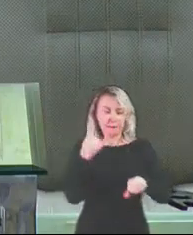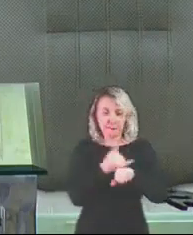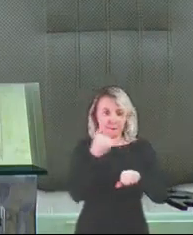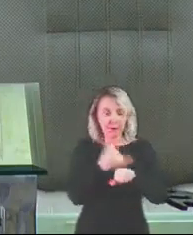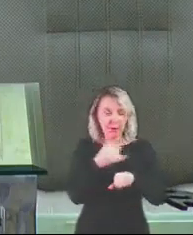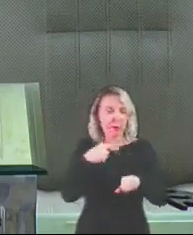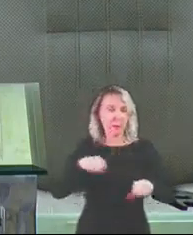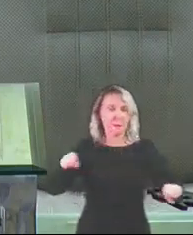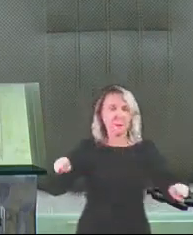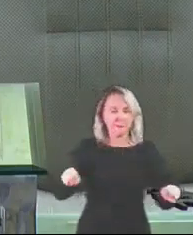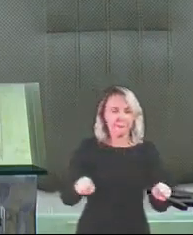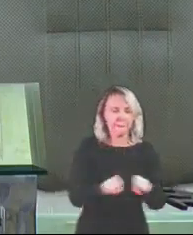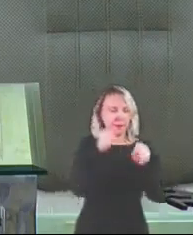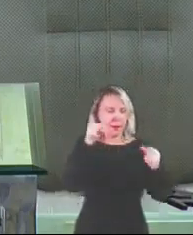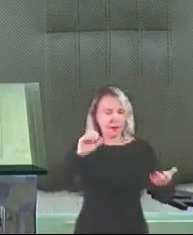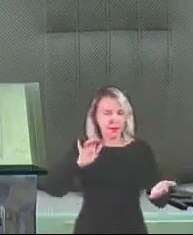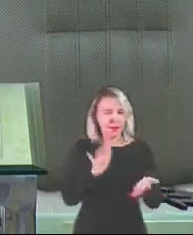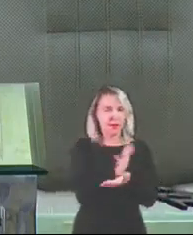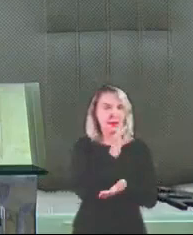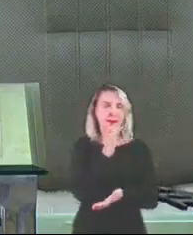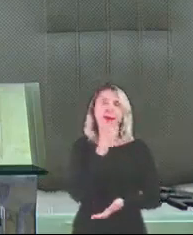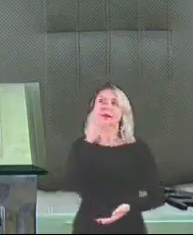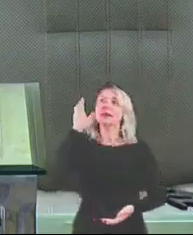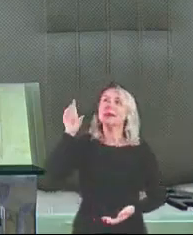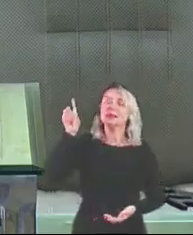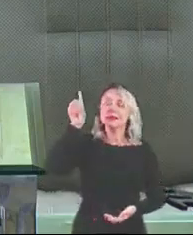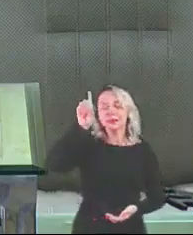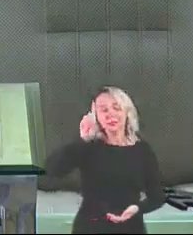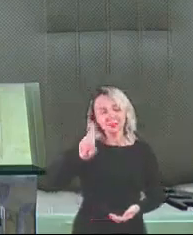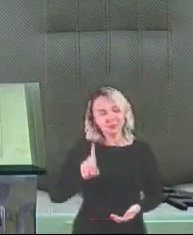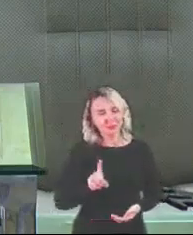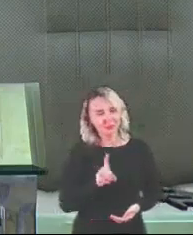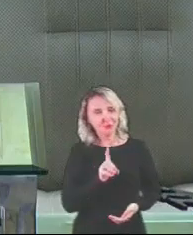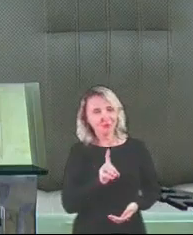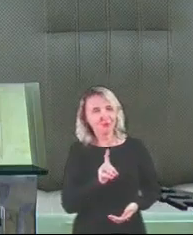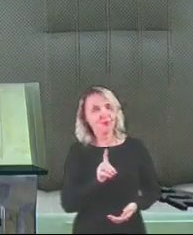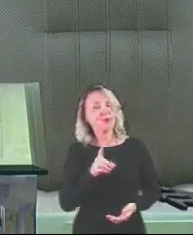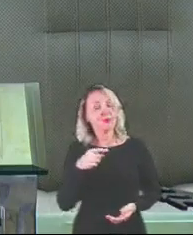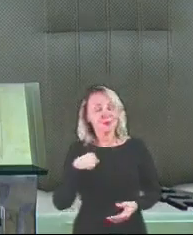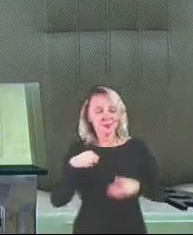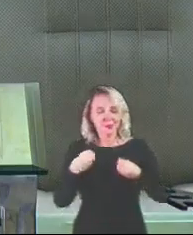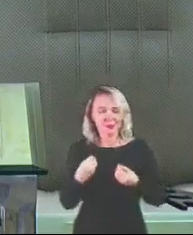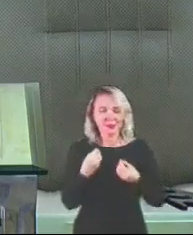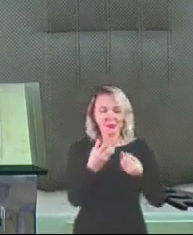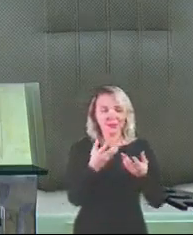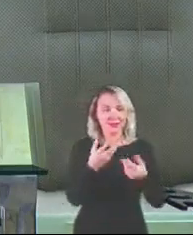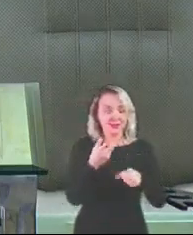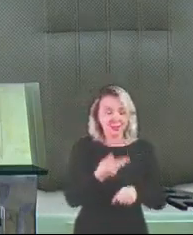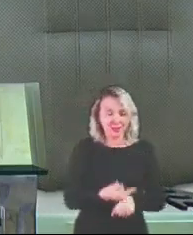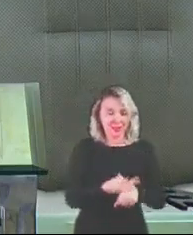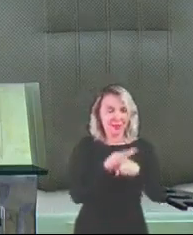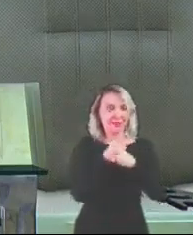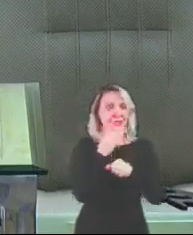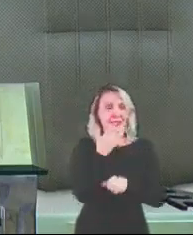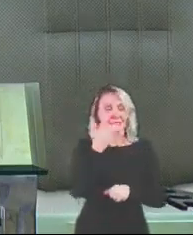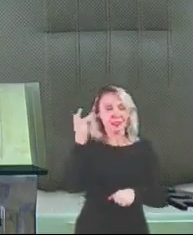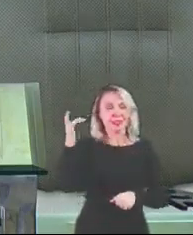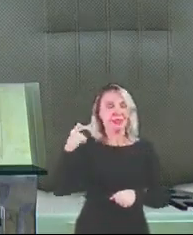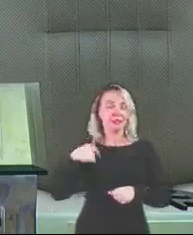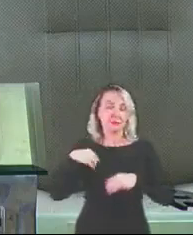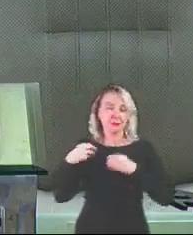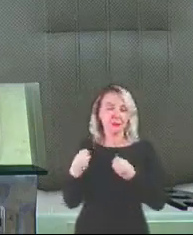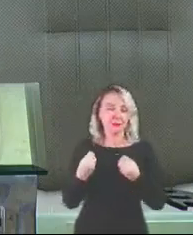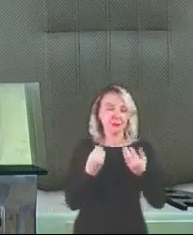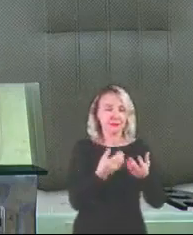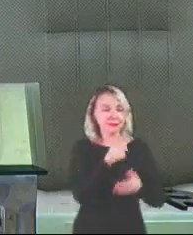e meter a minha mão na escuridade, e trazer tesouros que você nunca viu, para colocar diante da tua